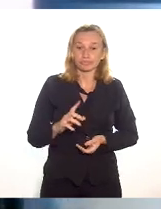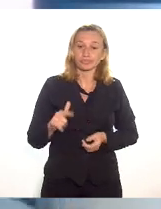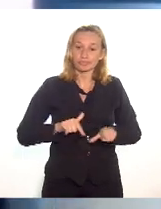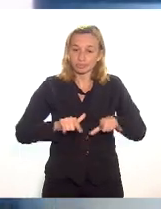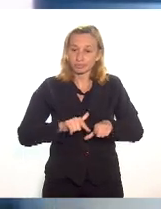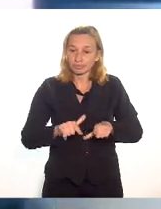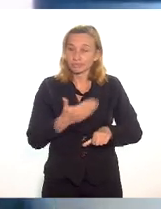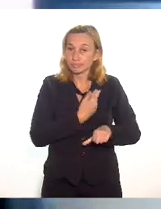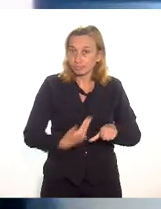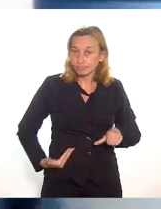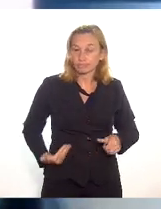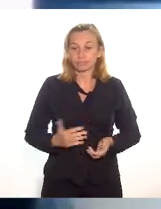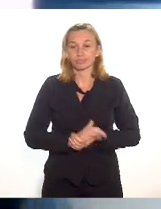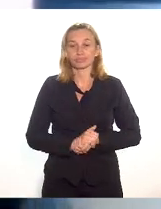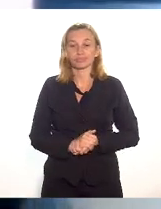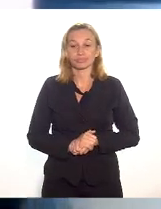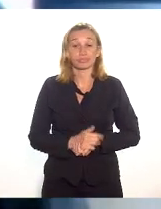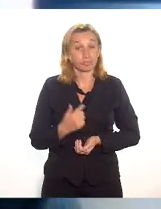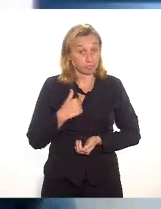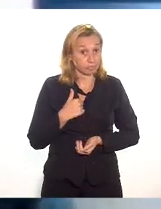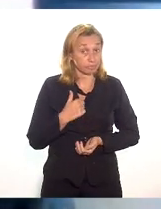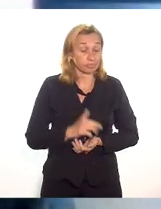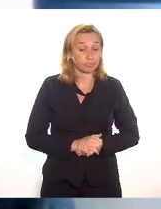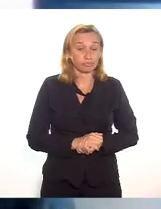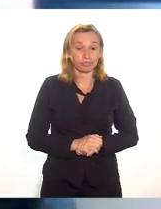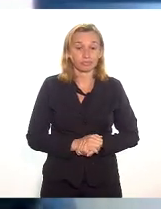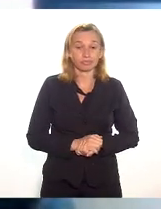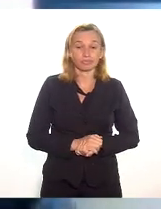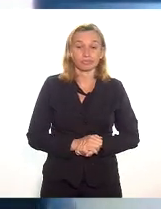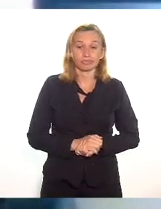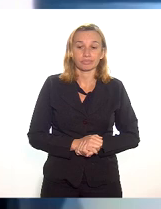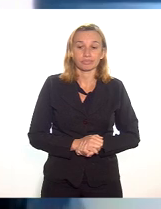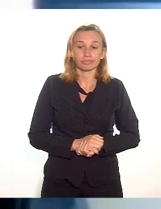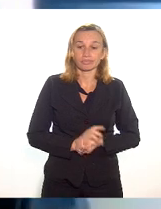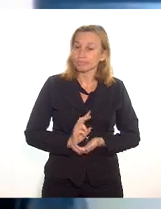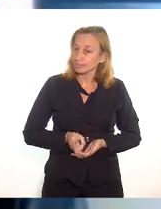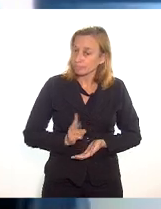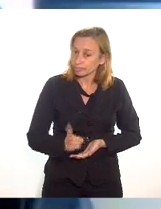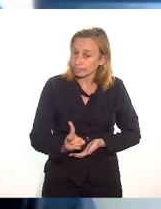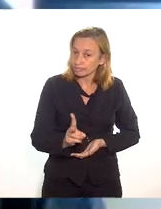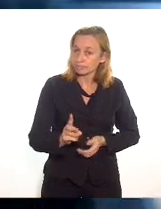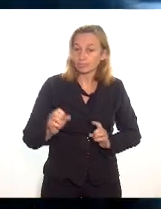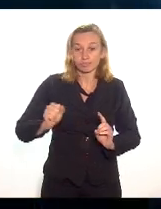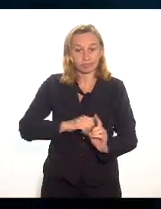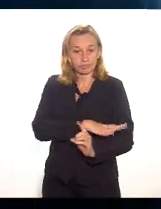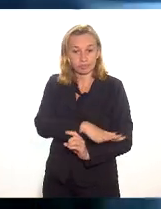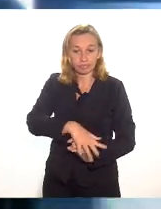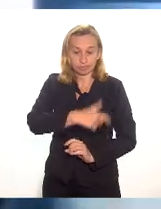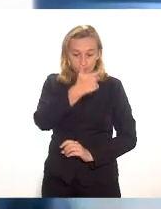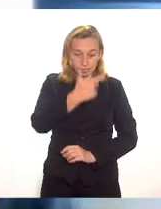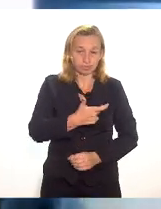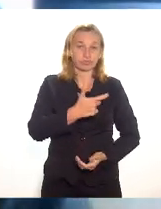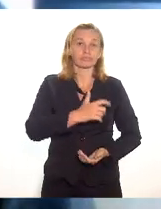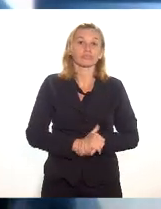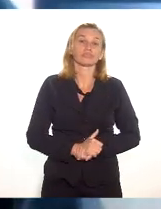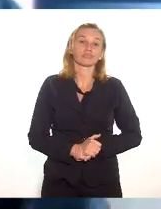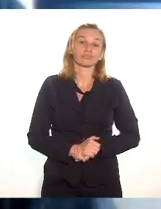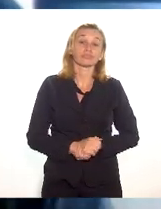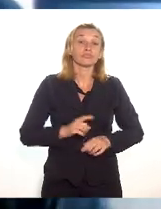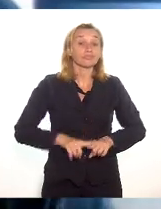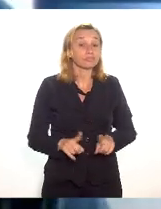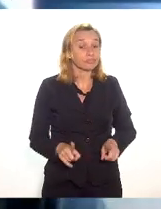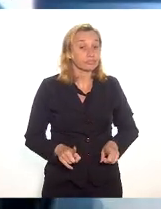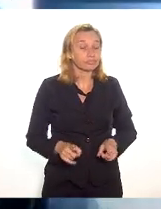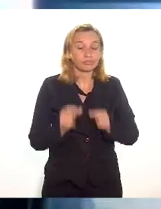público. Eu sou daqueles que sempre fui socialista, desde que me conheço, mas sempre